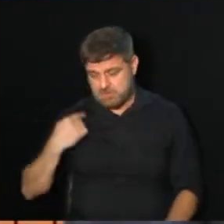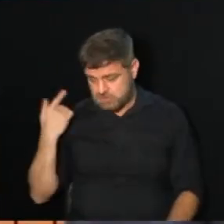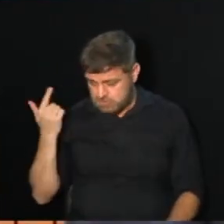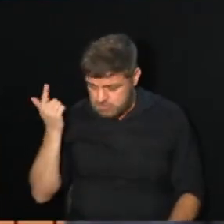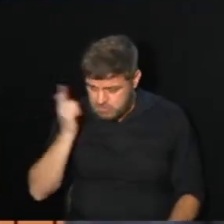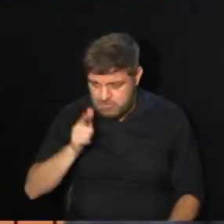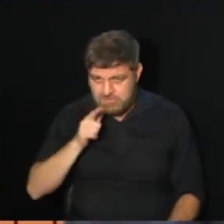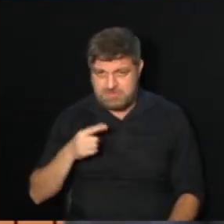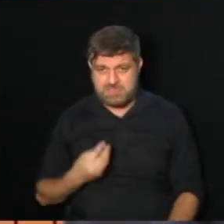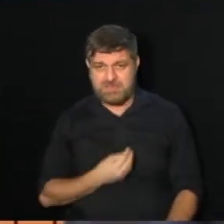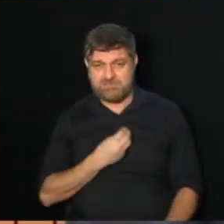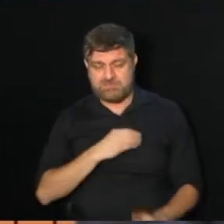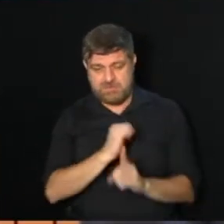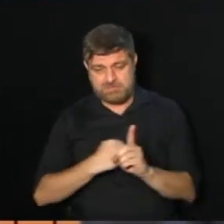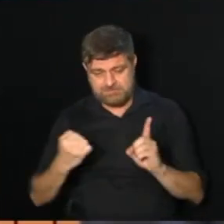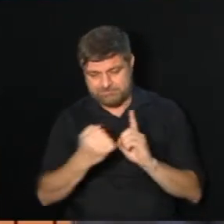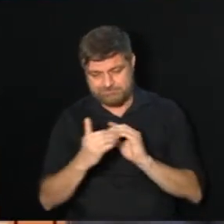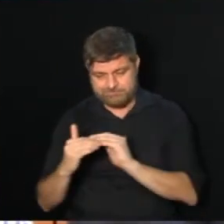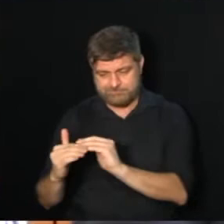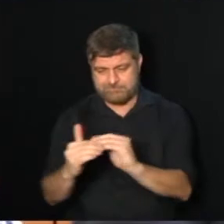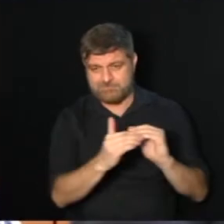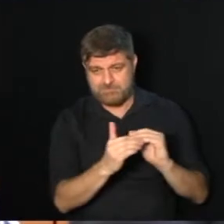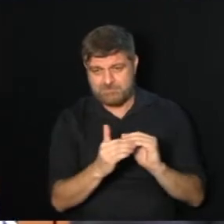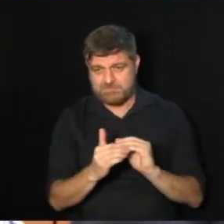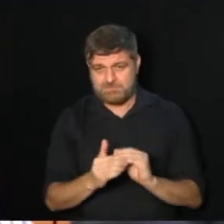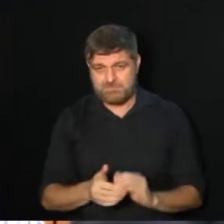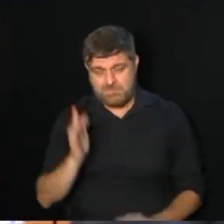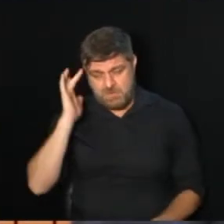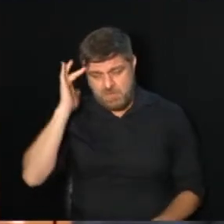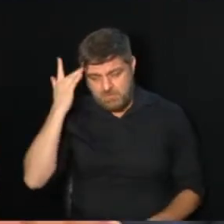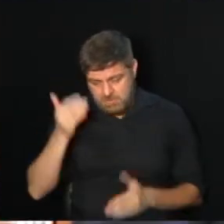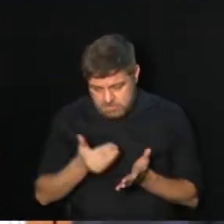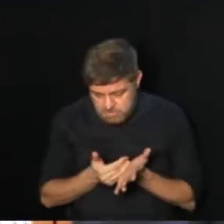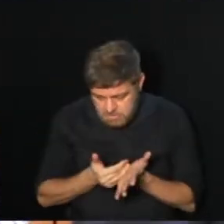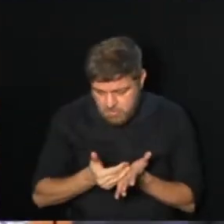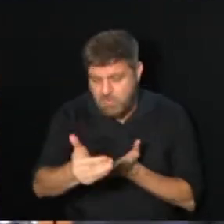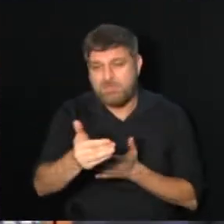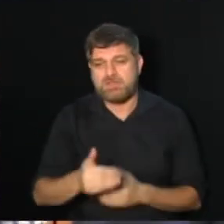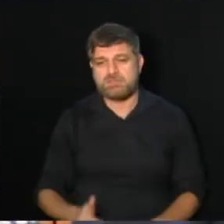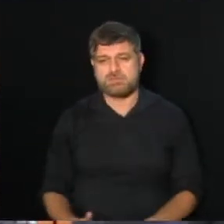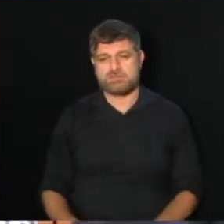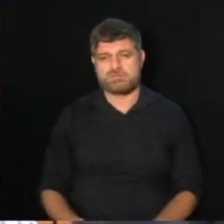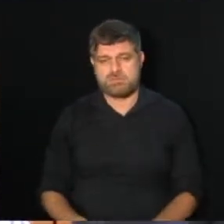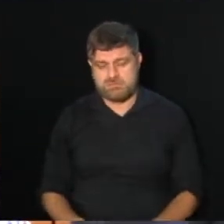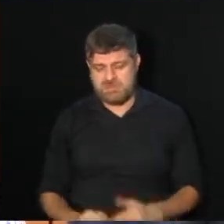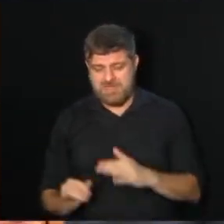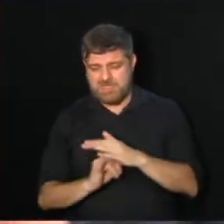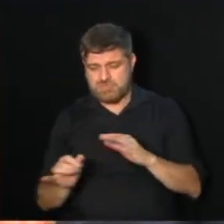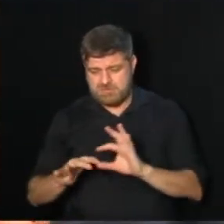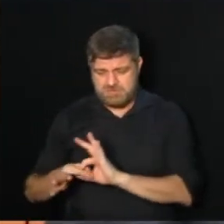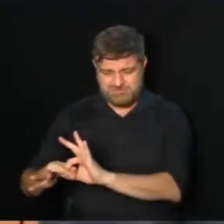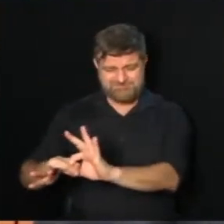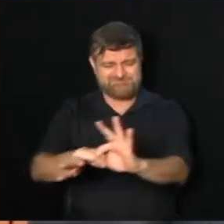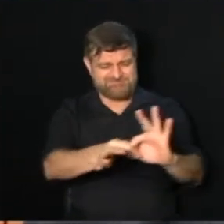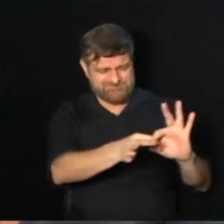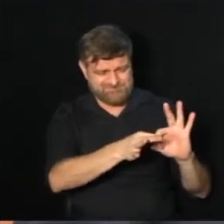possamos viver em urbanidade. Mas eu acho que é um primeiro passo. E quando todas essas entidades estão